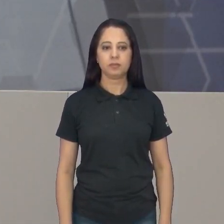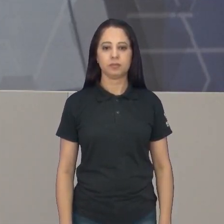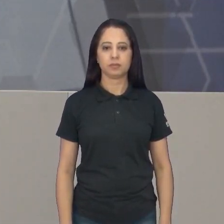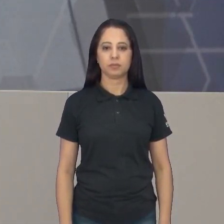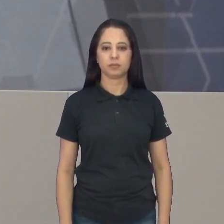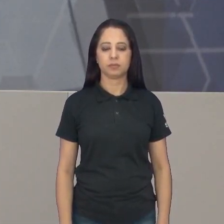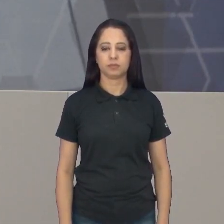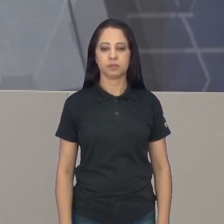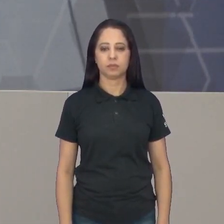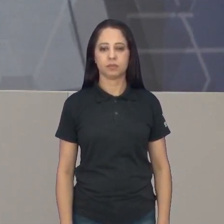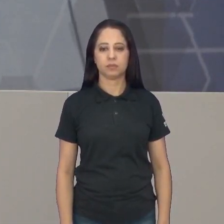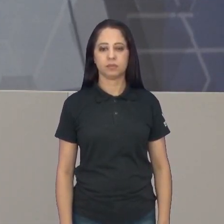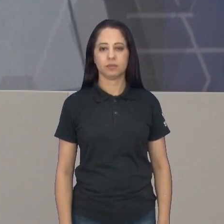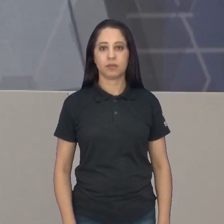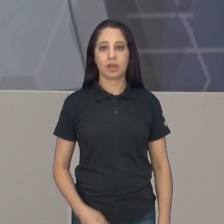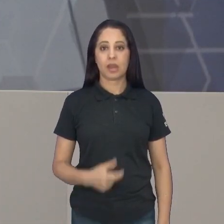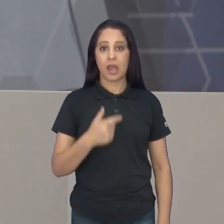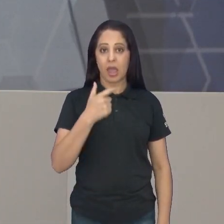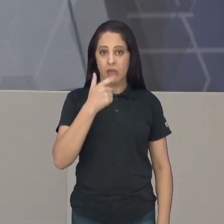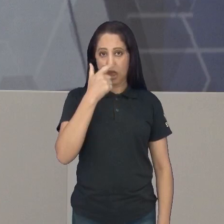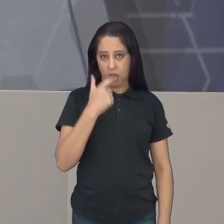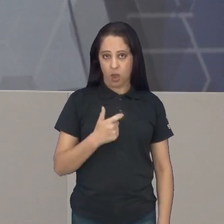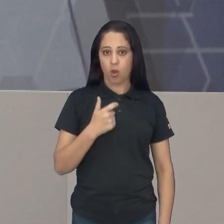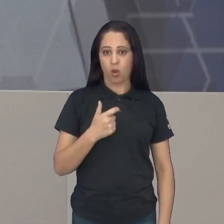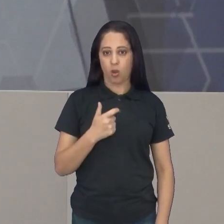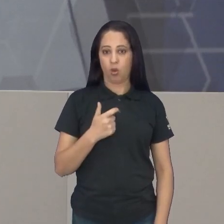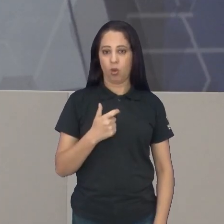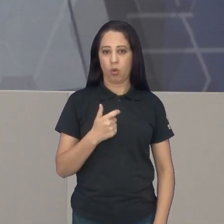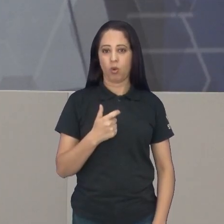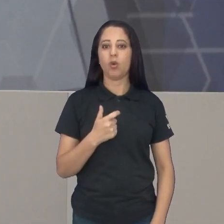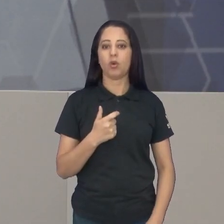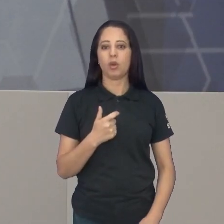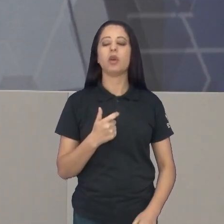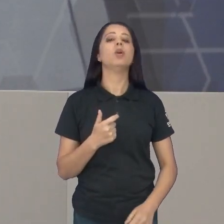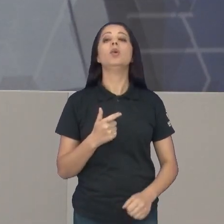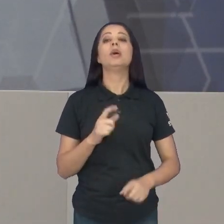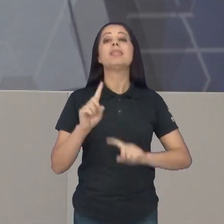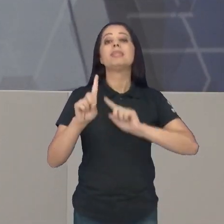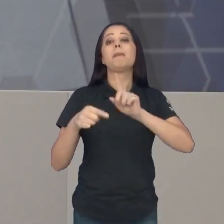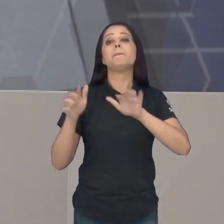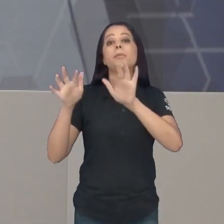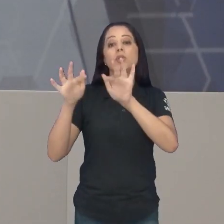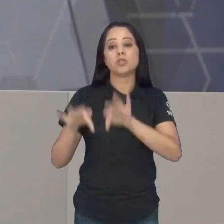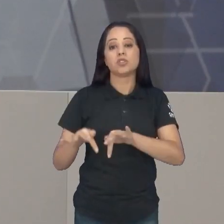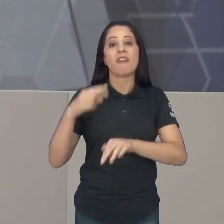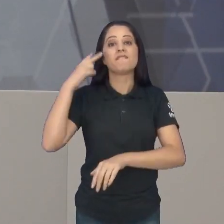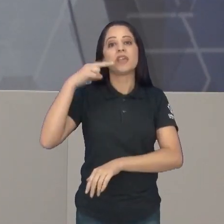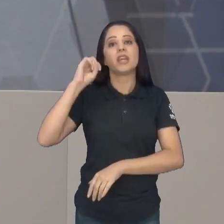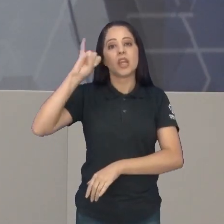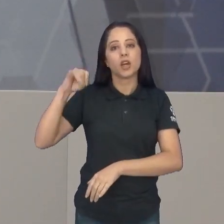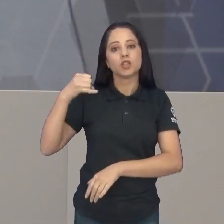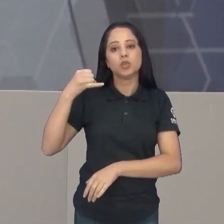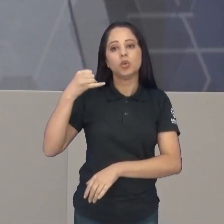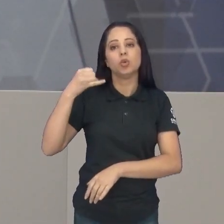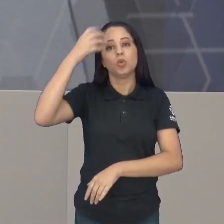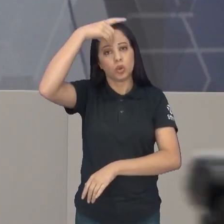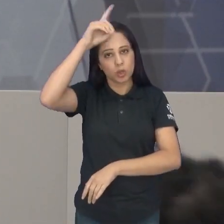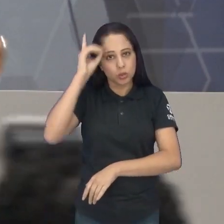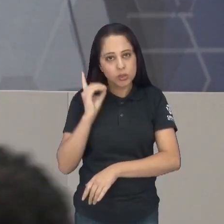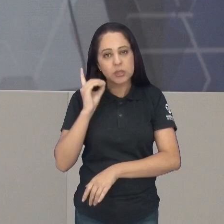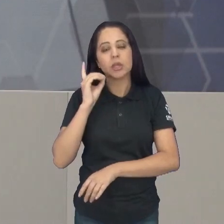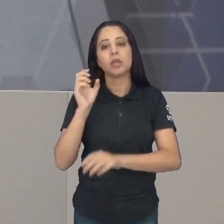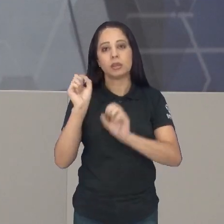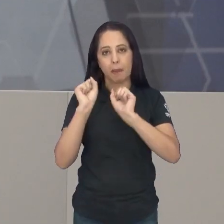Eu vou dividir os meus minutos com, lá no final, a vereadora Dulce Rita me pediu